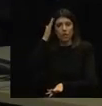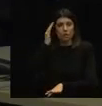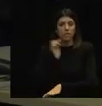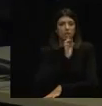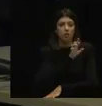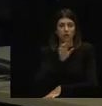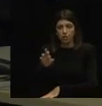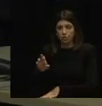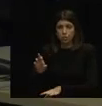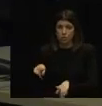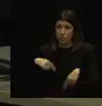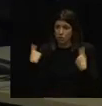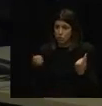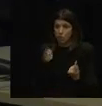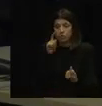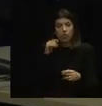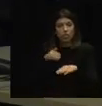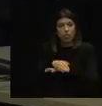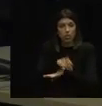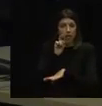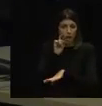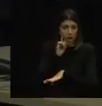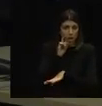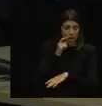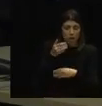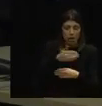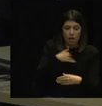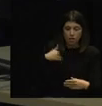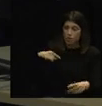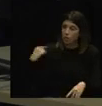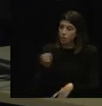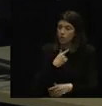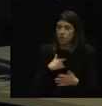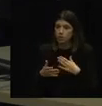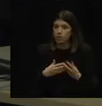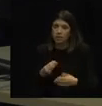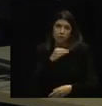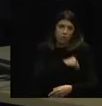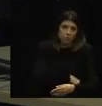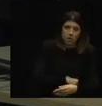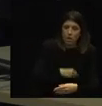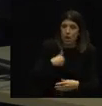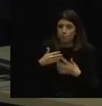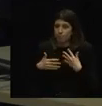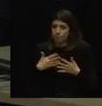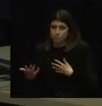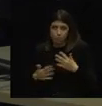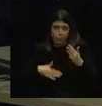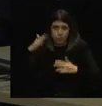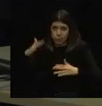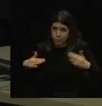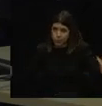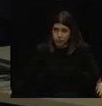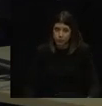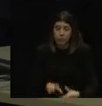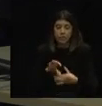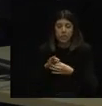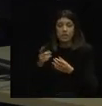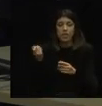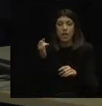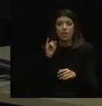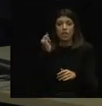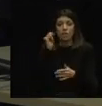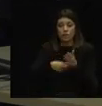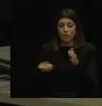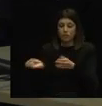resposta para garantir que todos têm acesso à saúde, independentemente da sua condição económica ou social. Sobre a devolução de